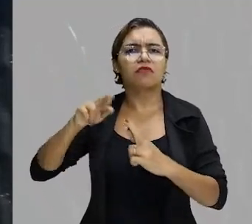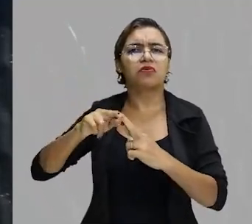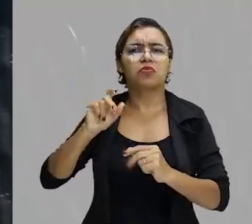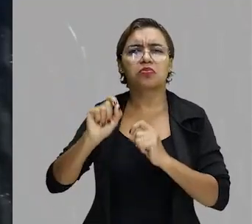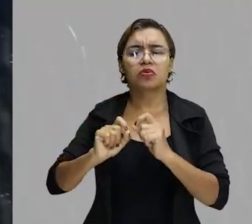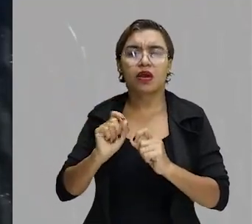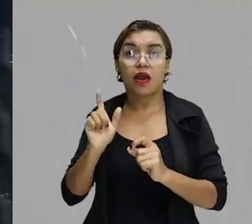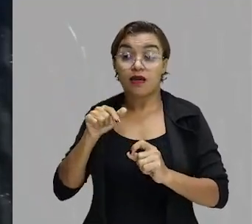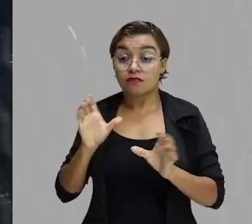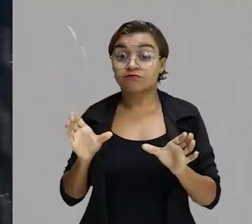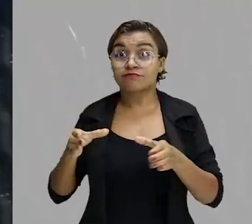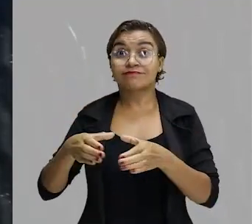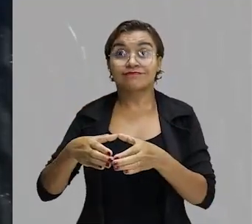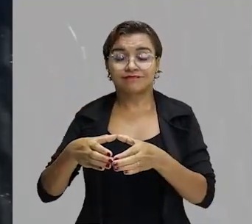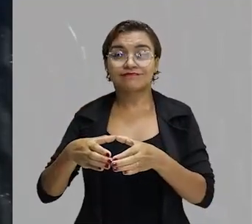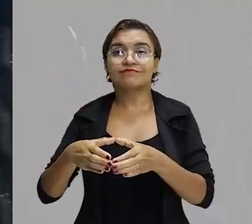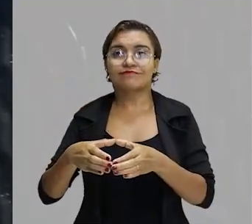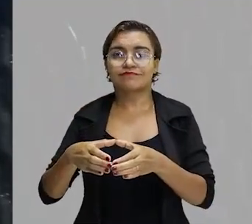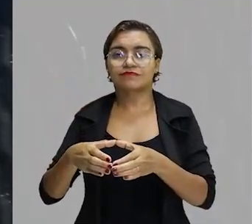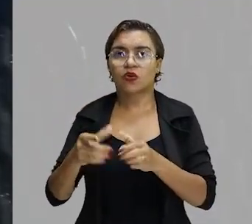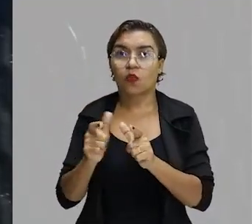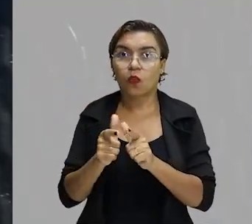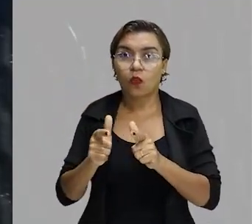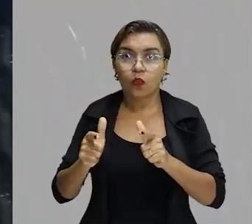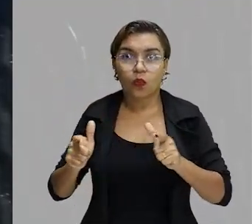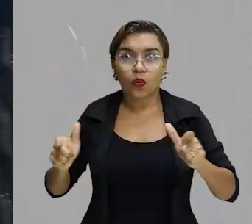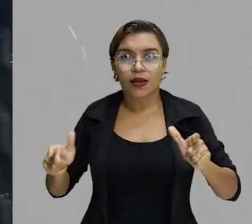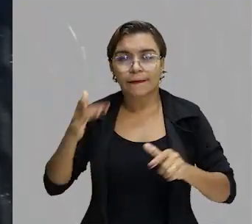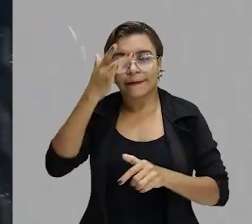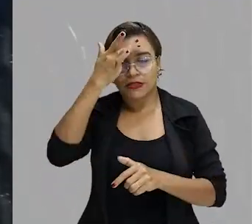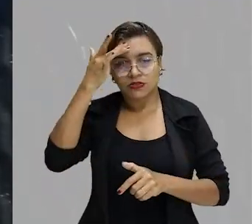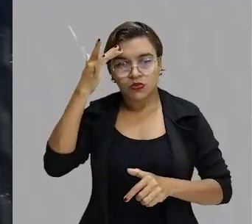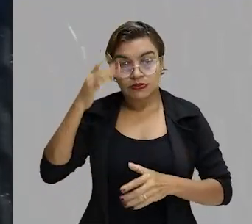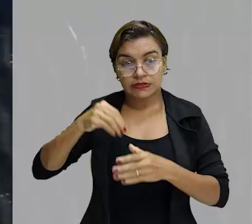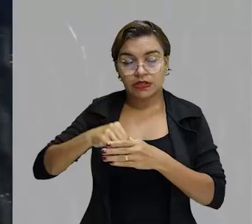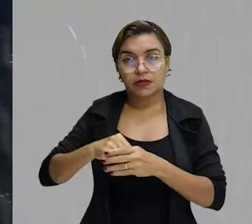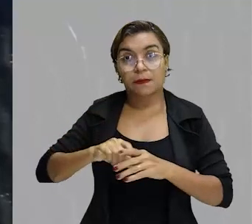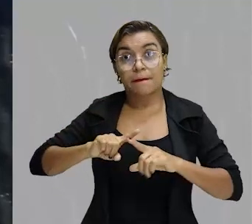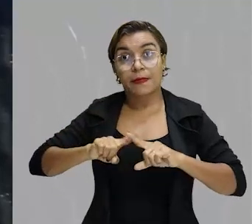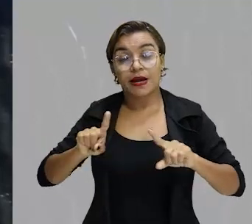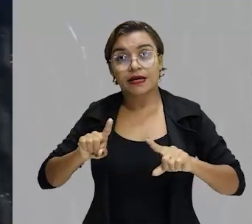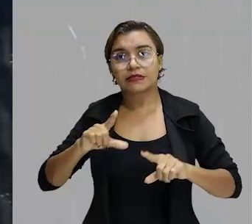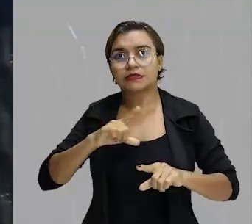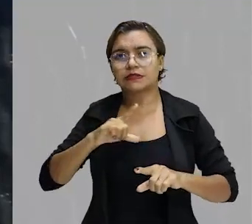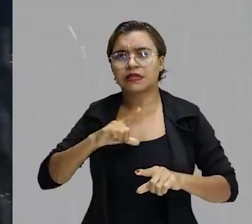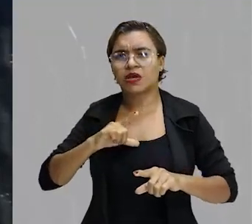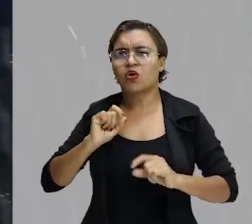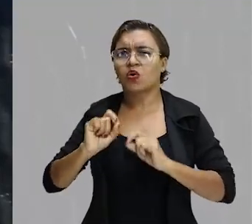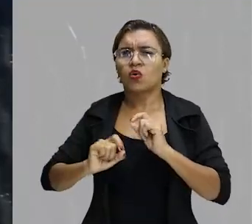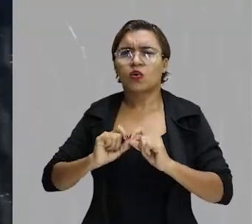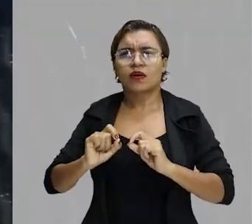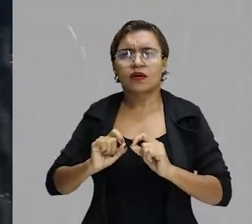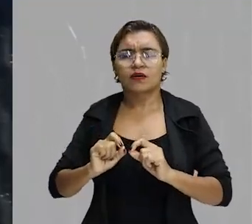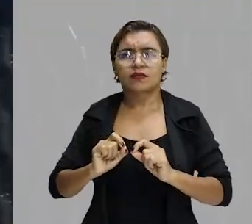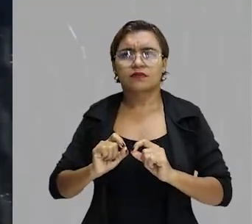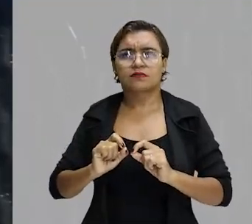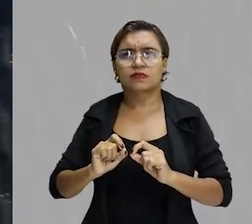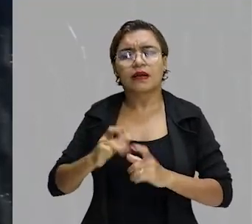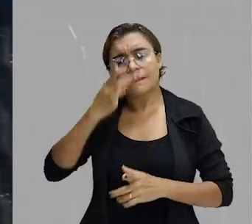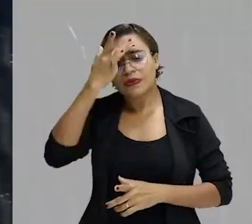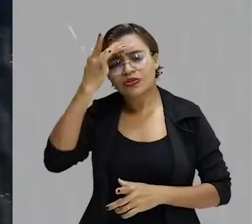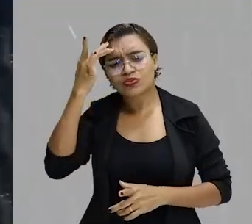ao coletivo, a uma grande quantidade de pessoas, mas que ao mesmo tempo gera uma despersonalização do